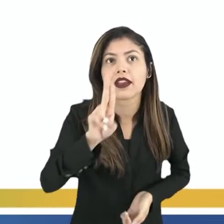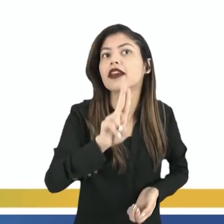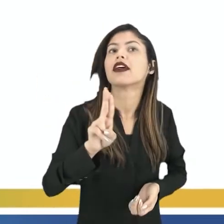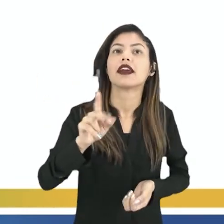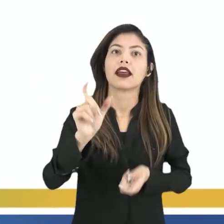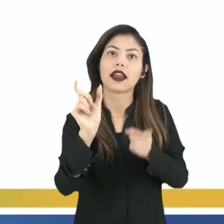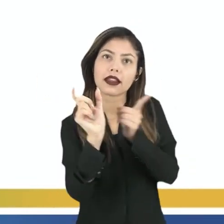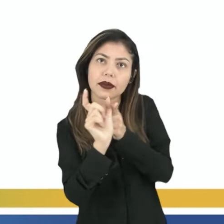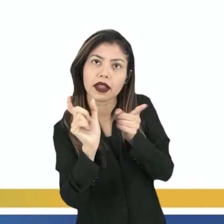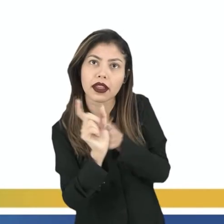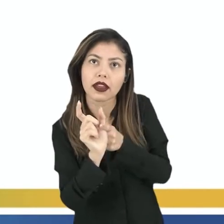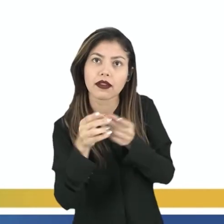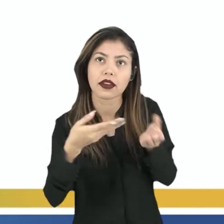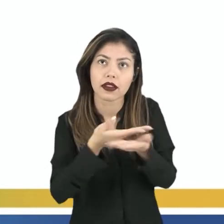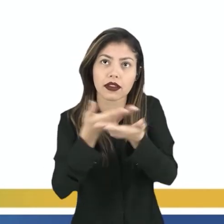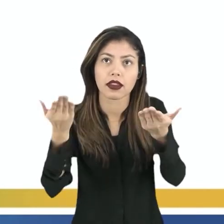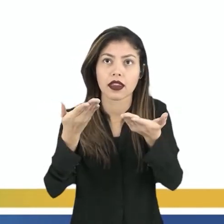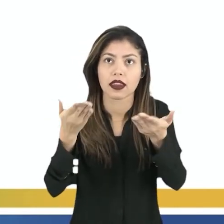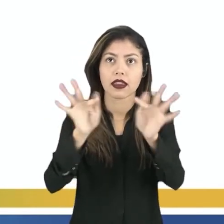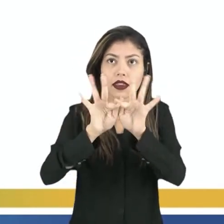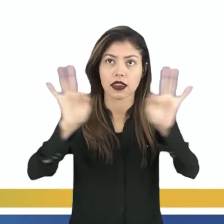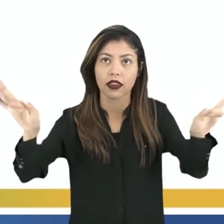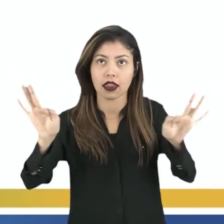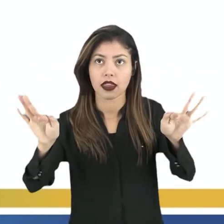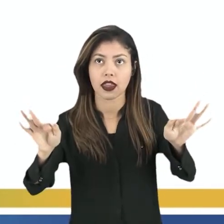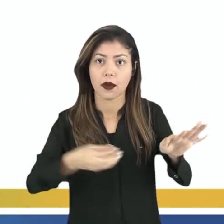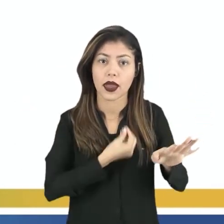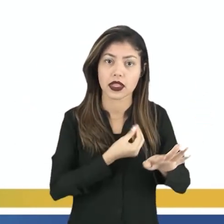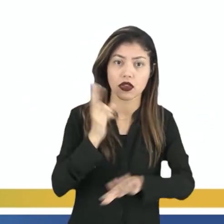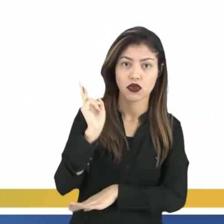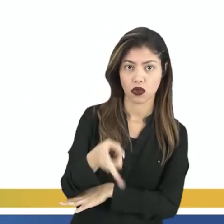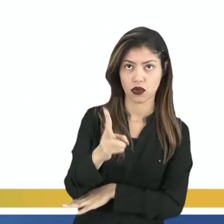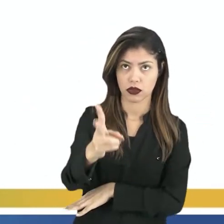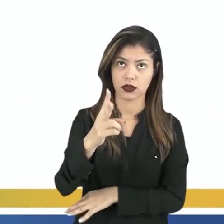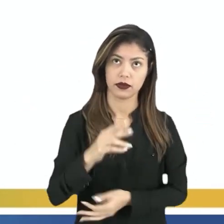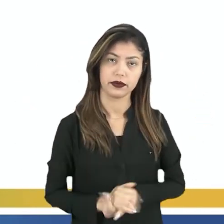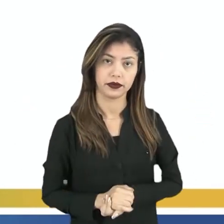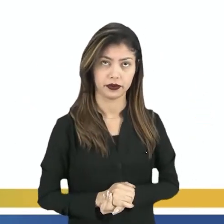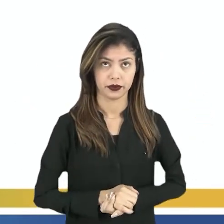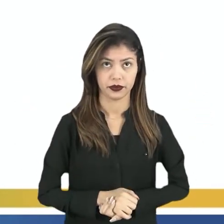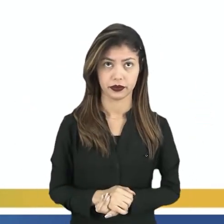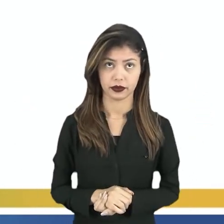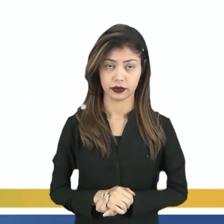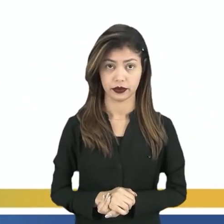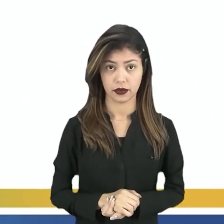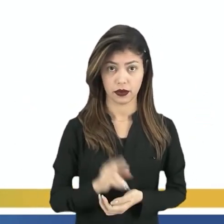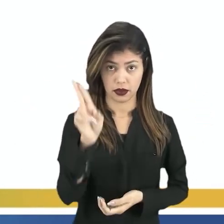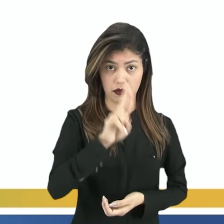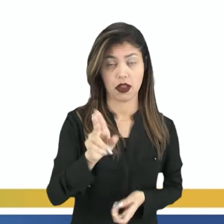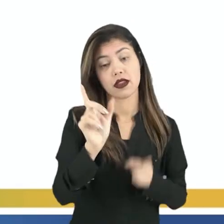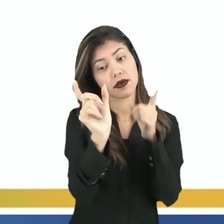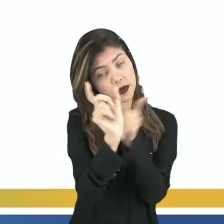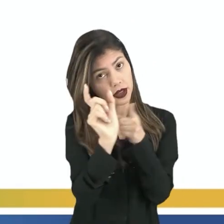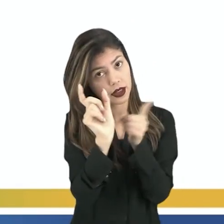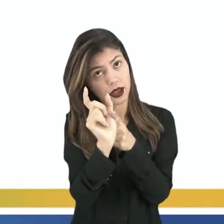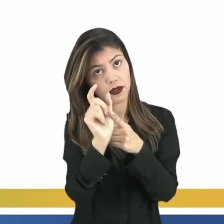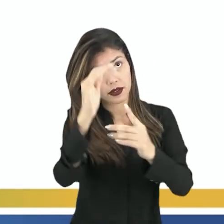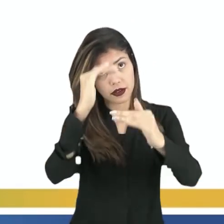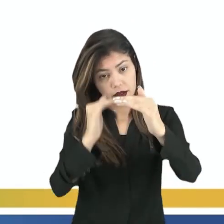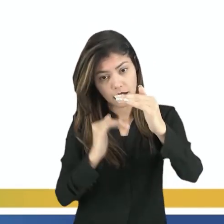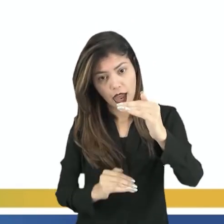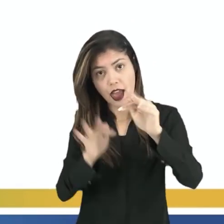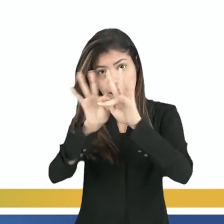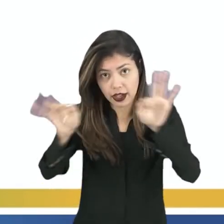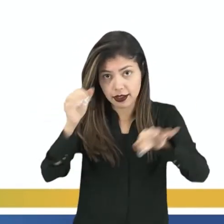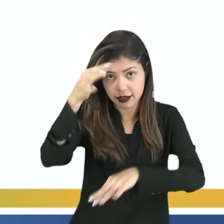use as frases dadas para formar frases afirmativas no present continuous. Na verdade, vocês vão usar as palavras dadas para formar